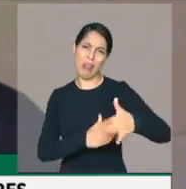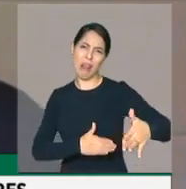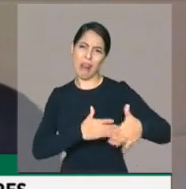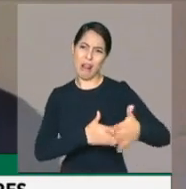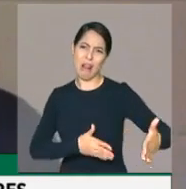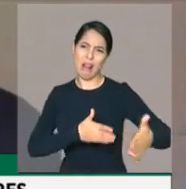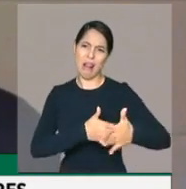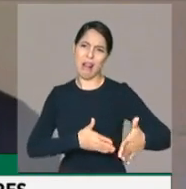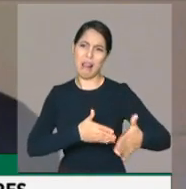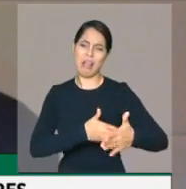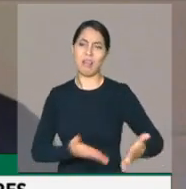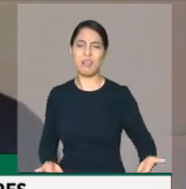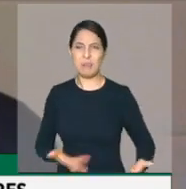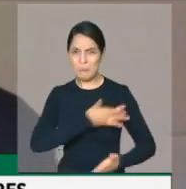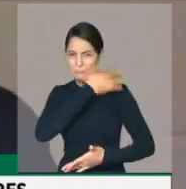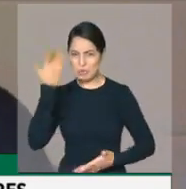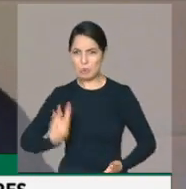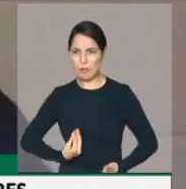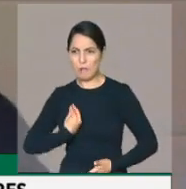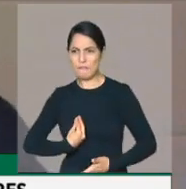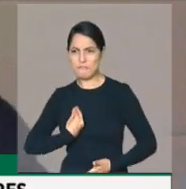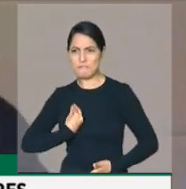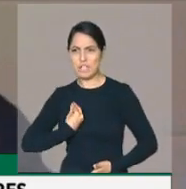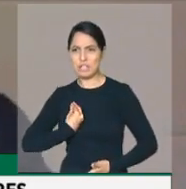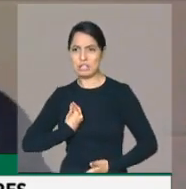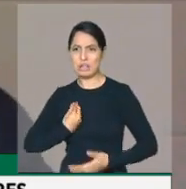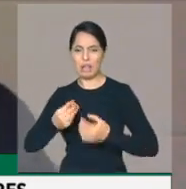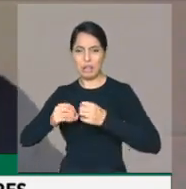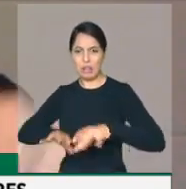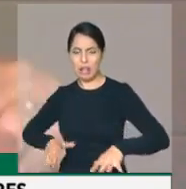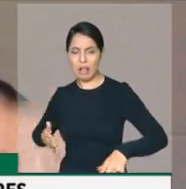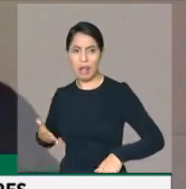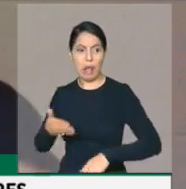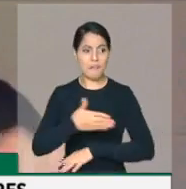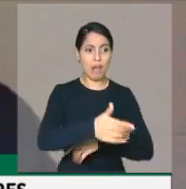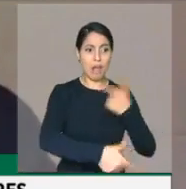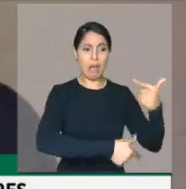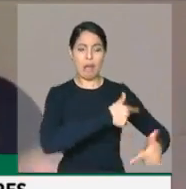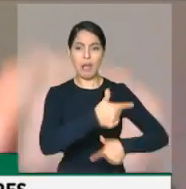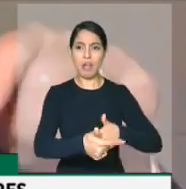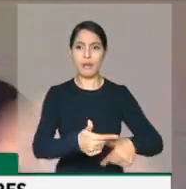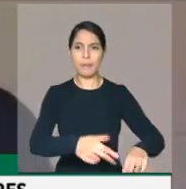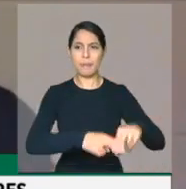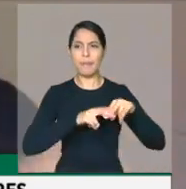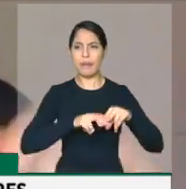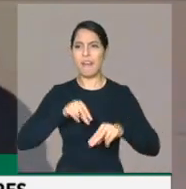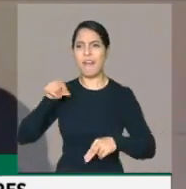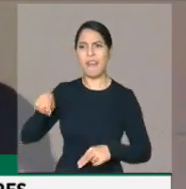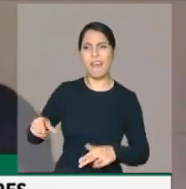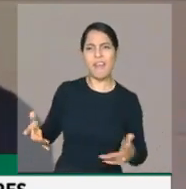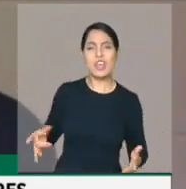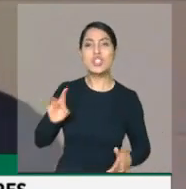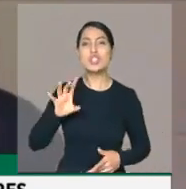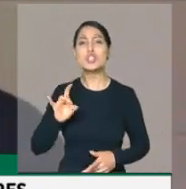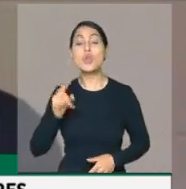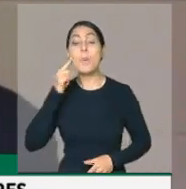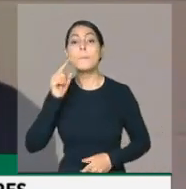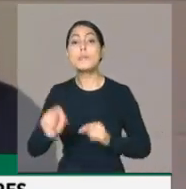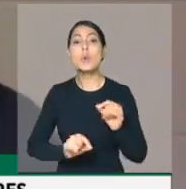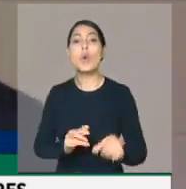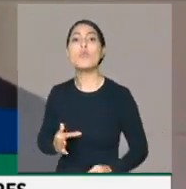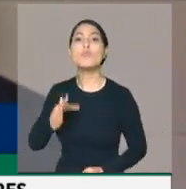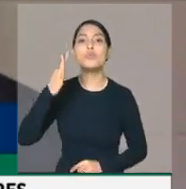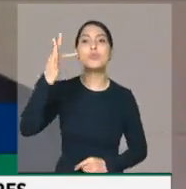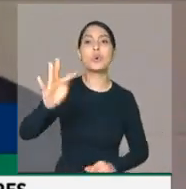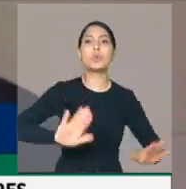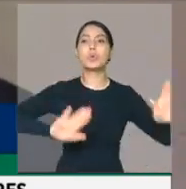elas sejam obrigadas a arriscar suas vidas e ir para as ruas, porque o presidente da República só pensa na sua reeleição. Ele